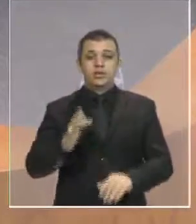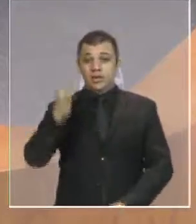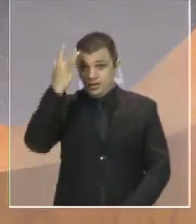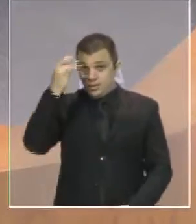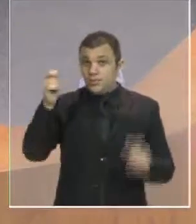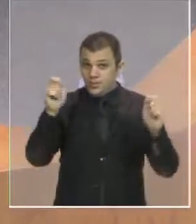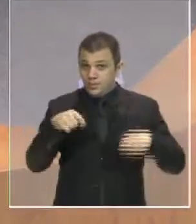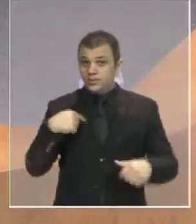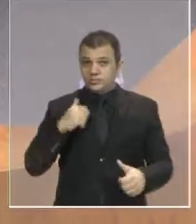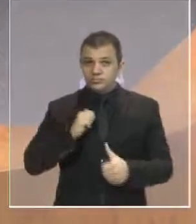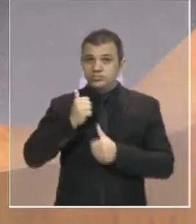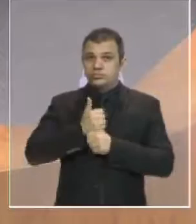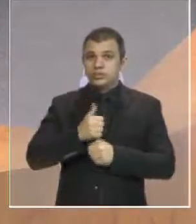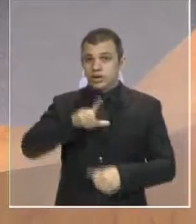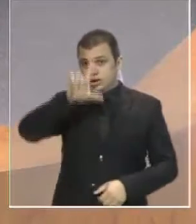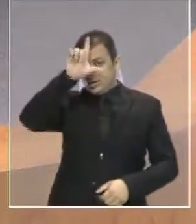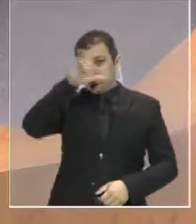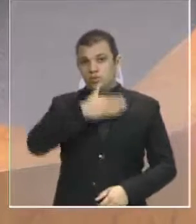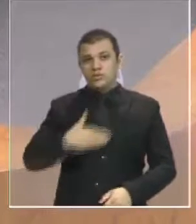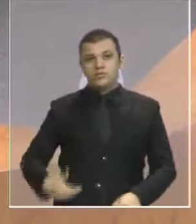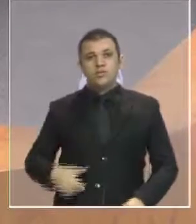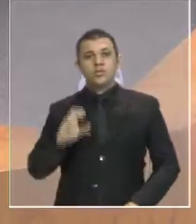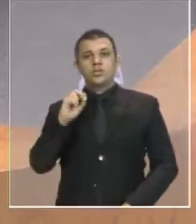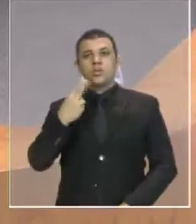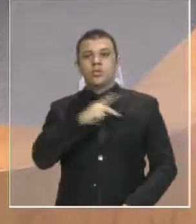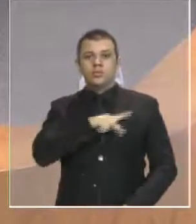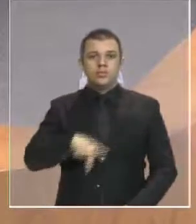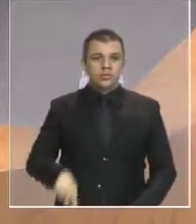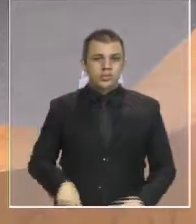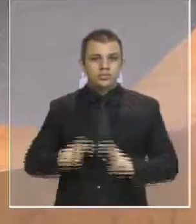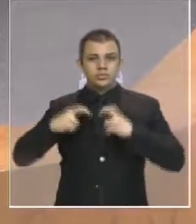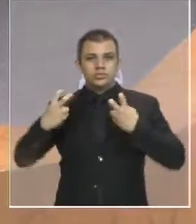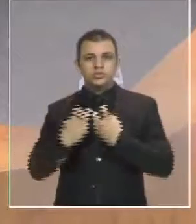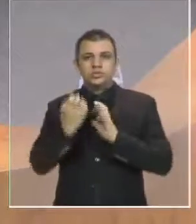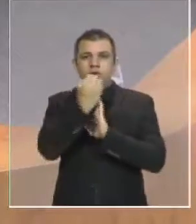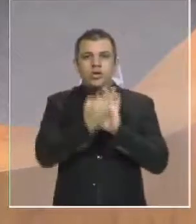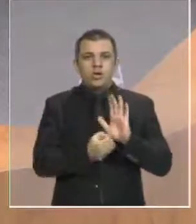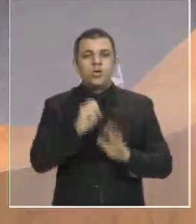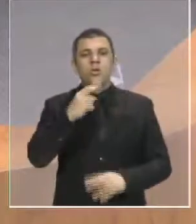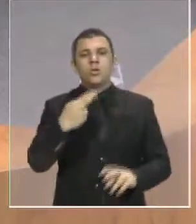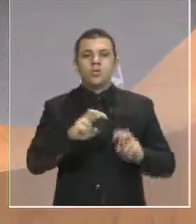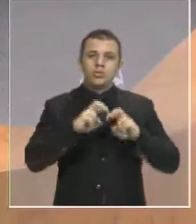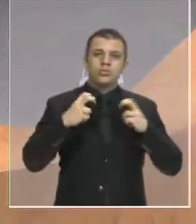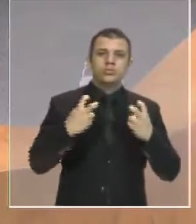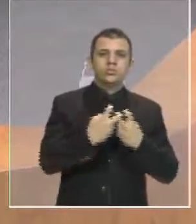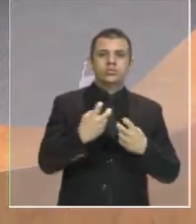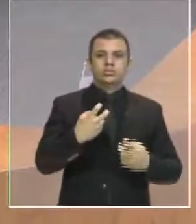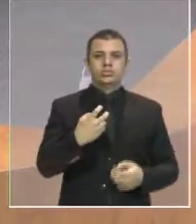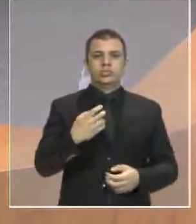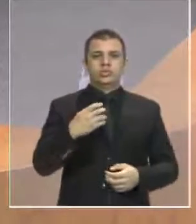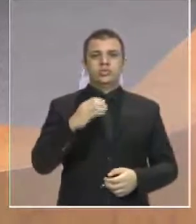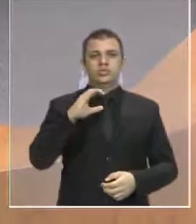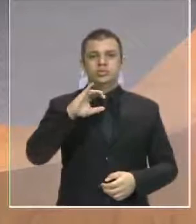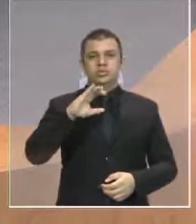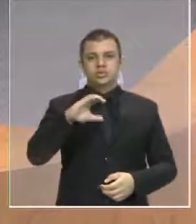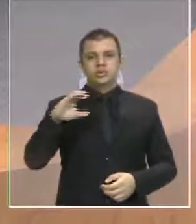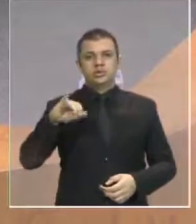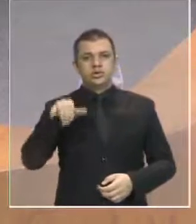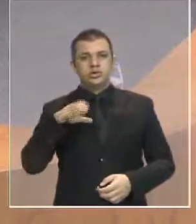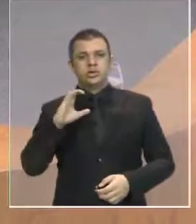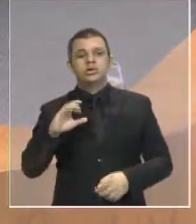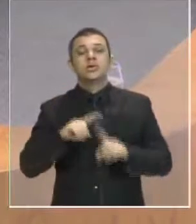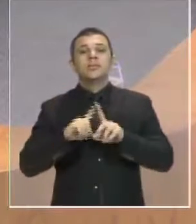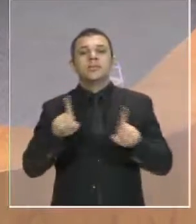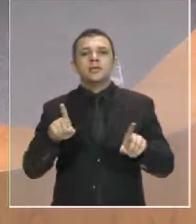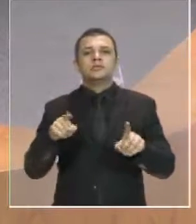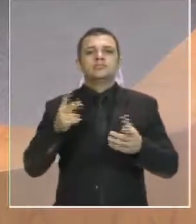ser presidente da Comissão do Orçamento, posso ser presidente da Comissão de Constituição e Justiça, mas não vou me furtar em cobrar as melhorias